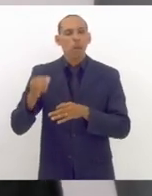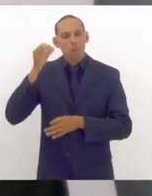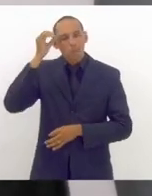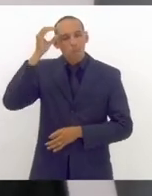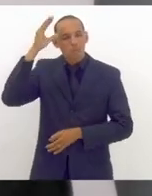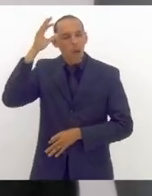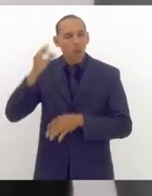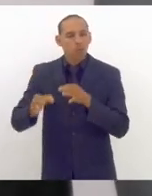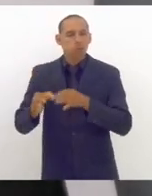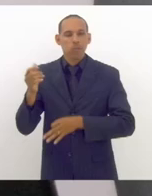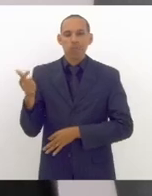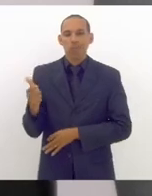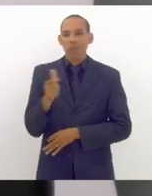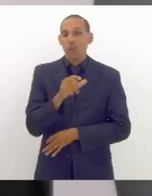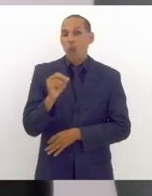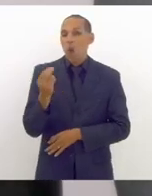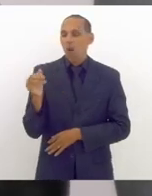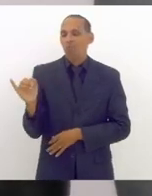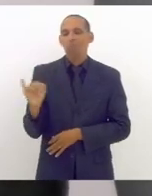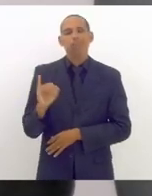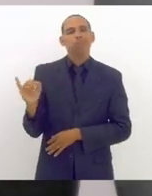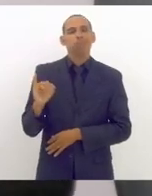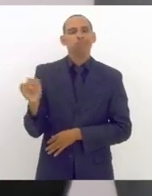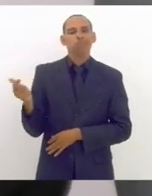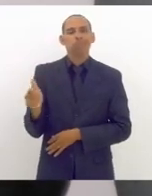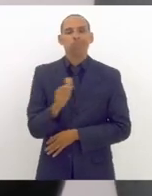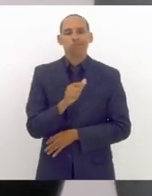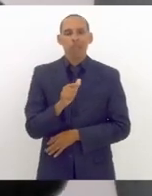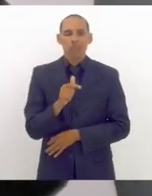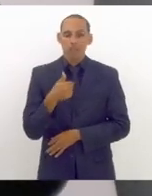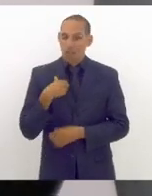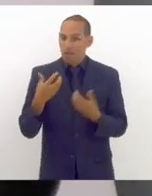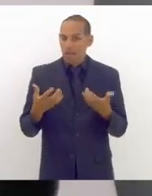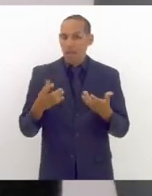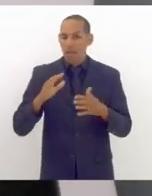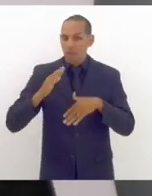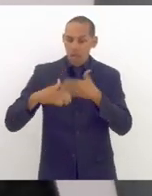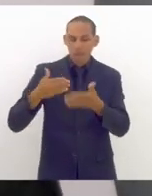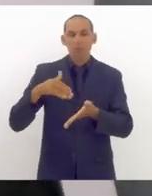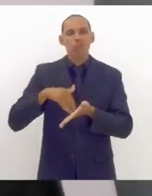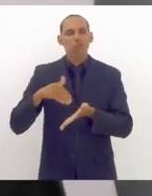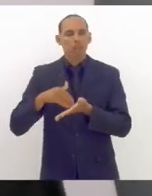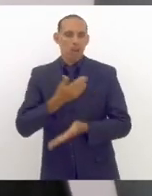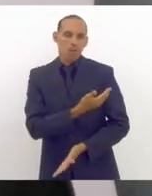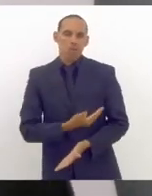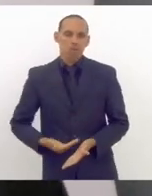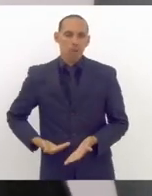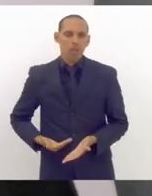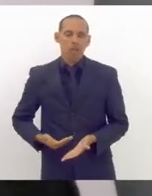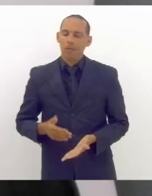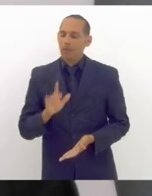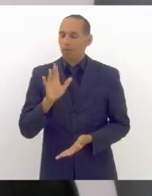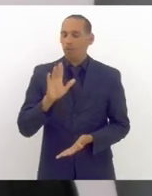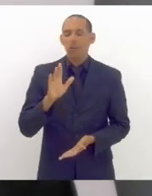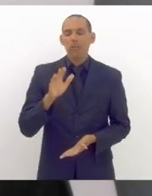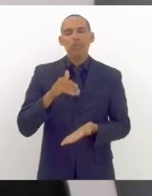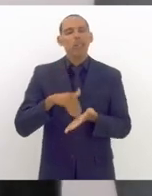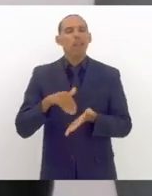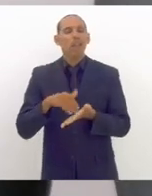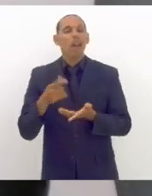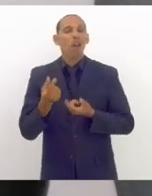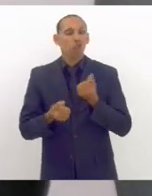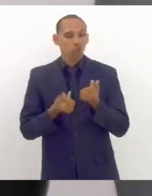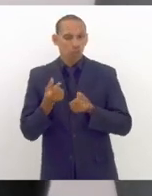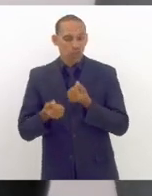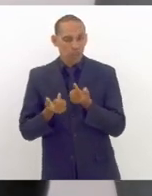questão tributária eu depois quero que o nosso secretário de governo o secretário de governo o secretário de